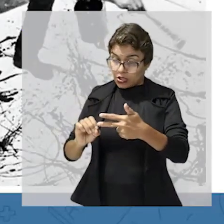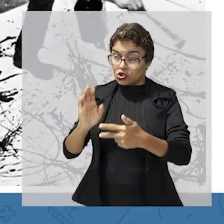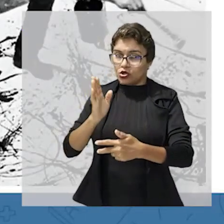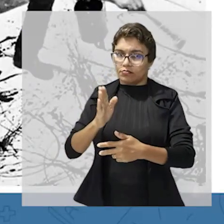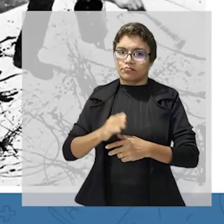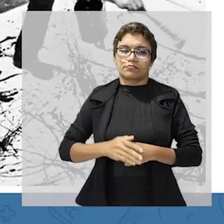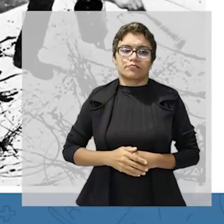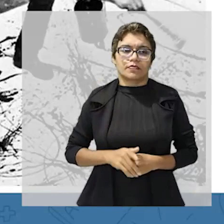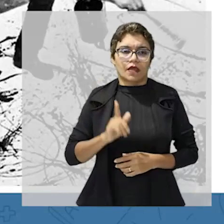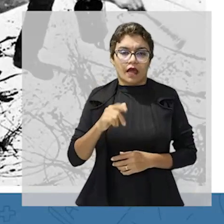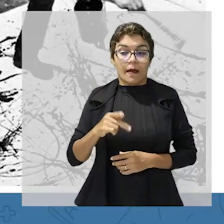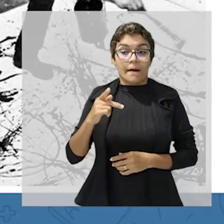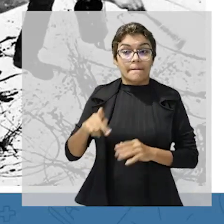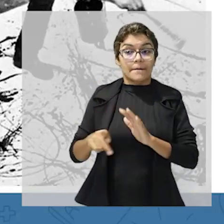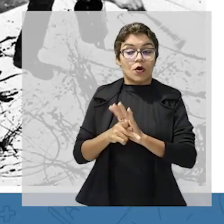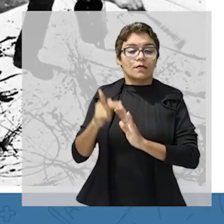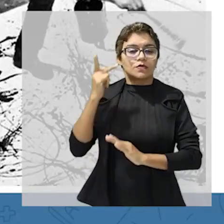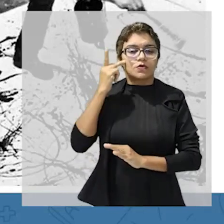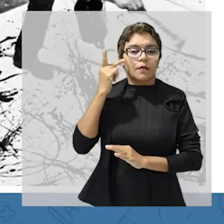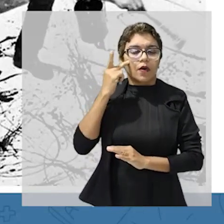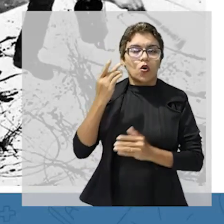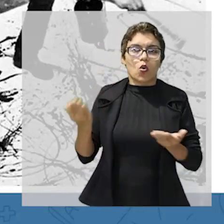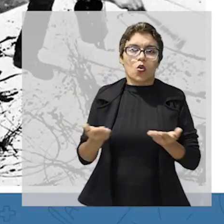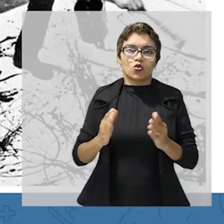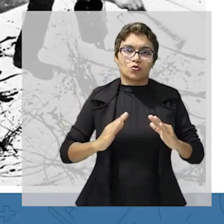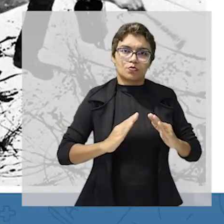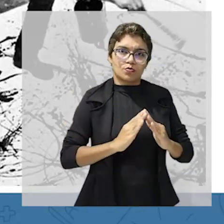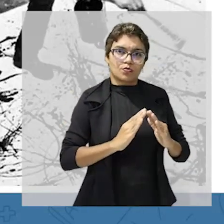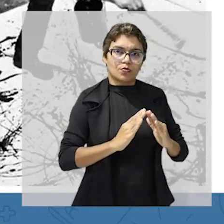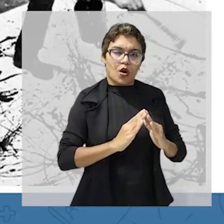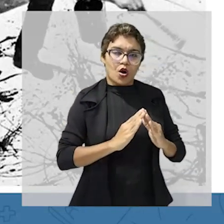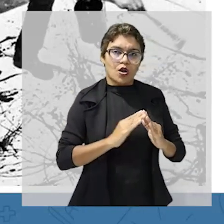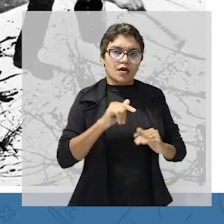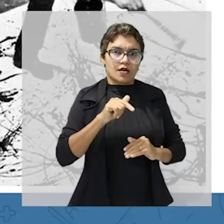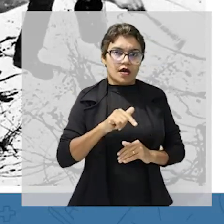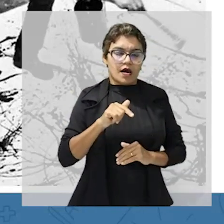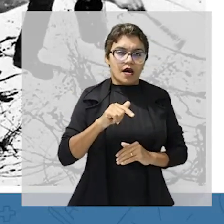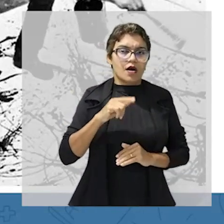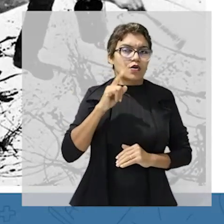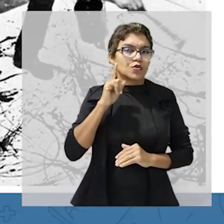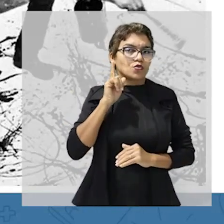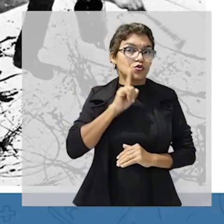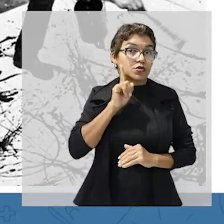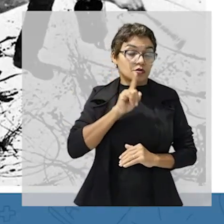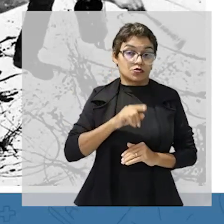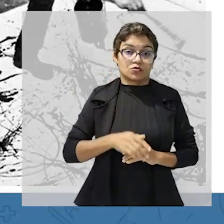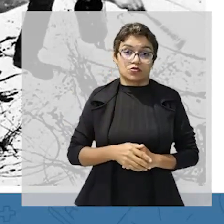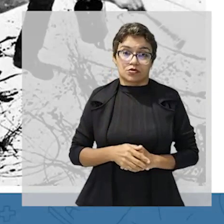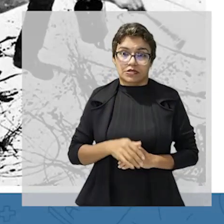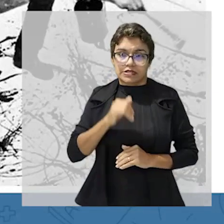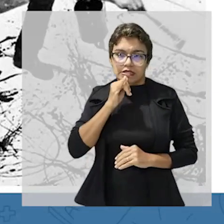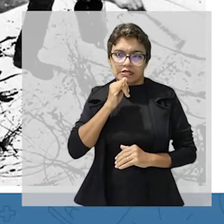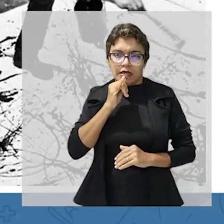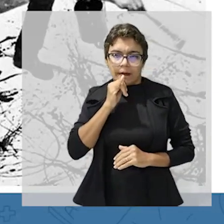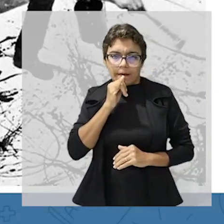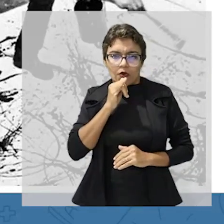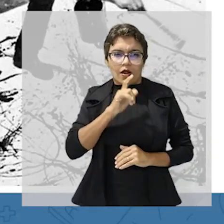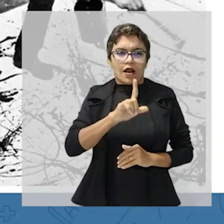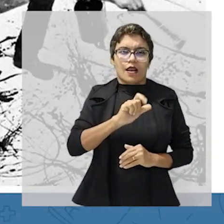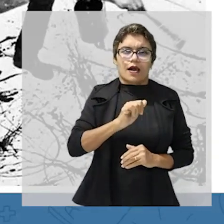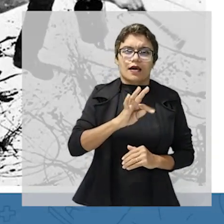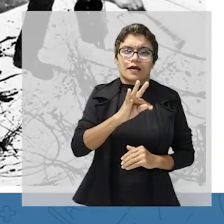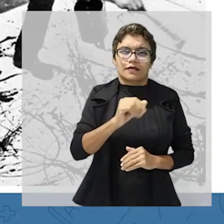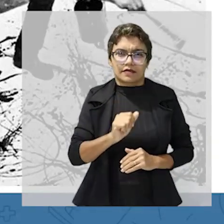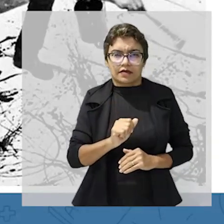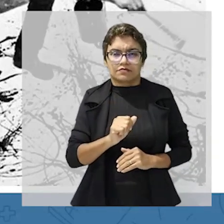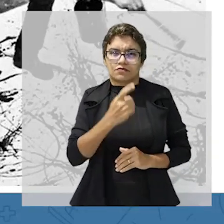Muniz é um artista paulista que mora nos Estados Unidos e ele faz um trabalho atípico. Ele transforma sucata, lixo,